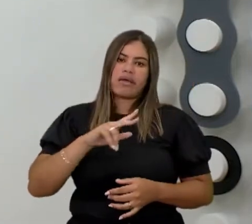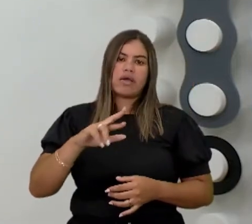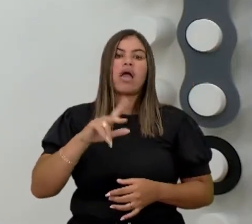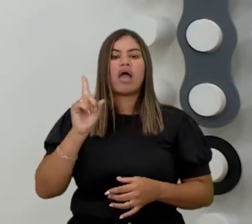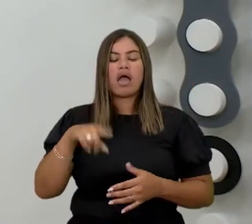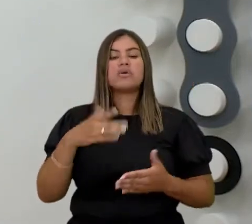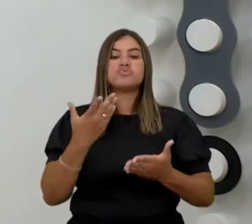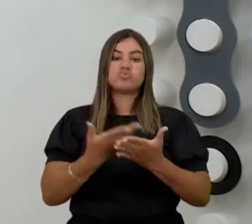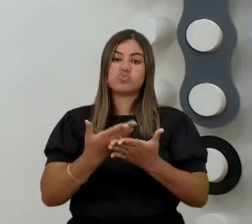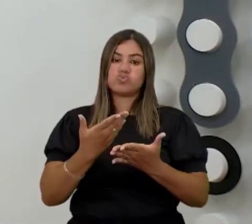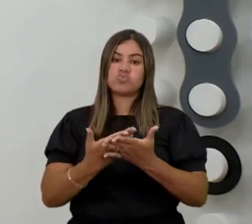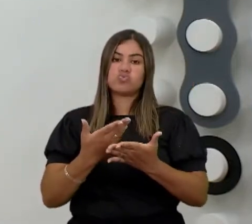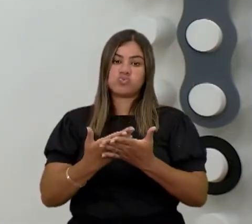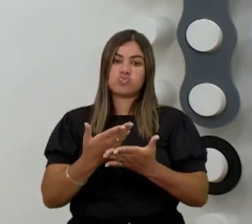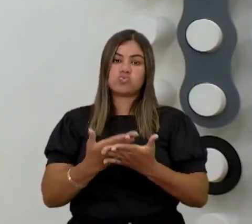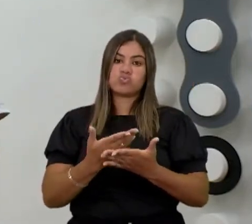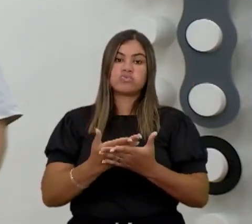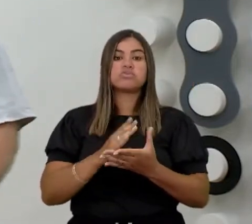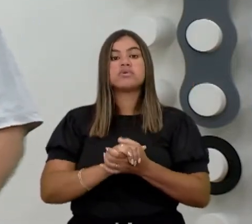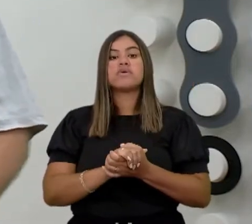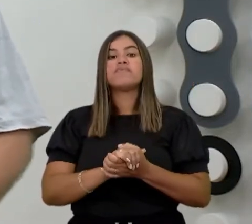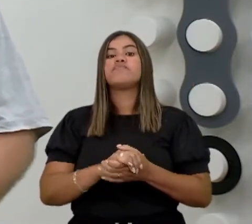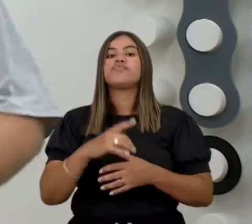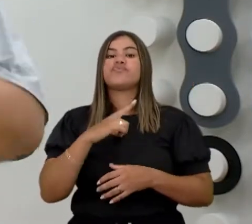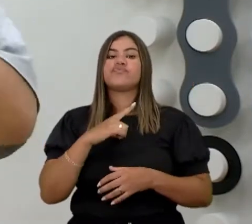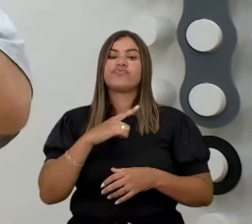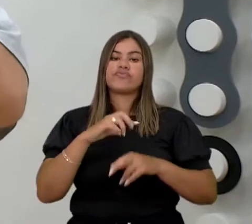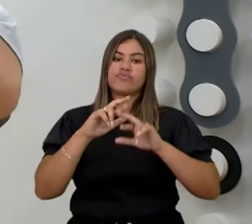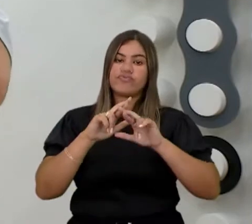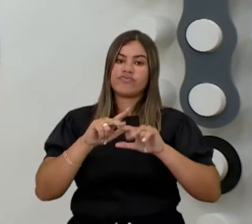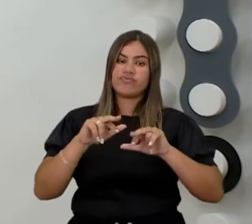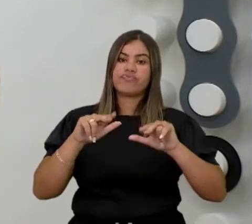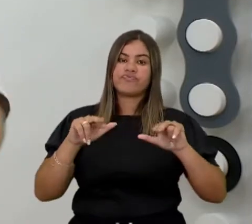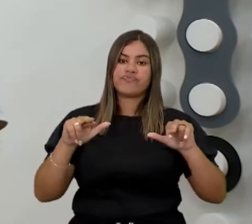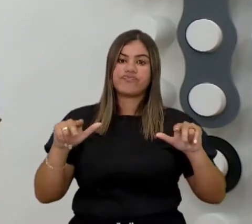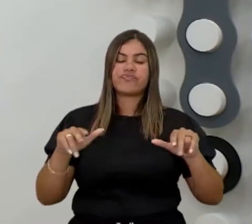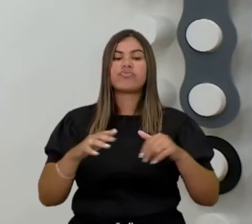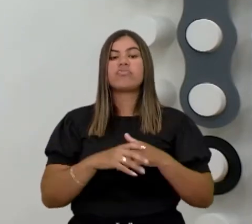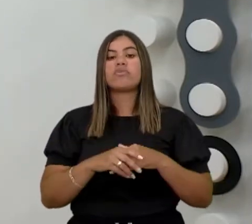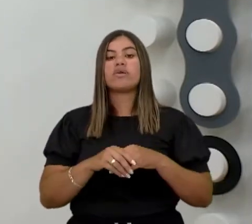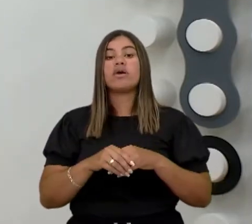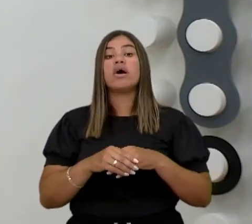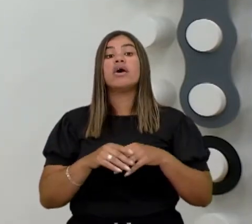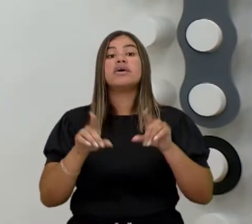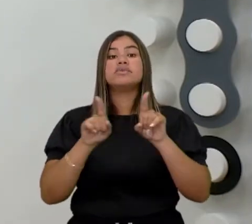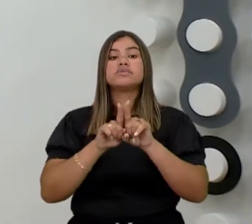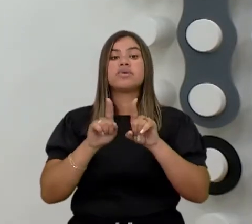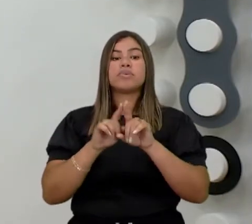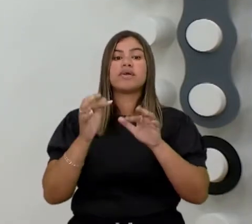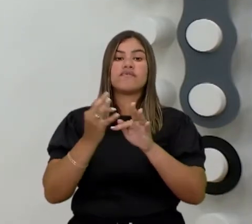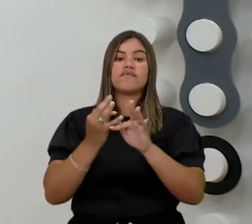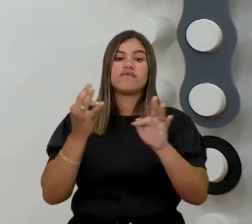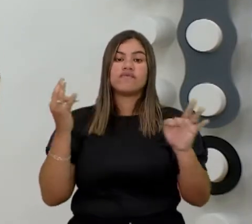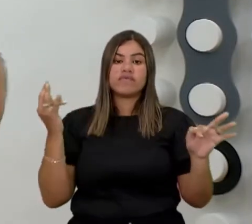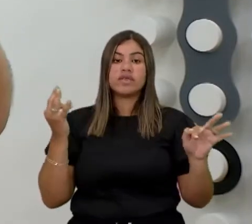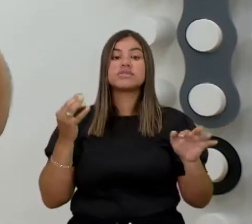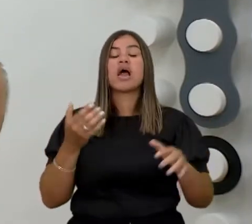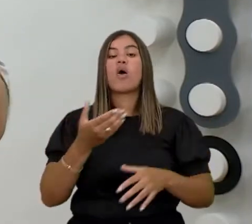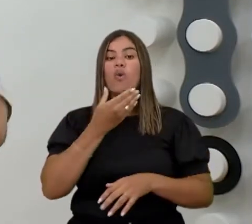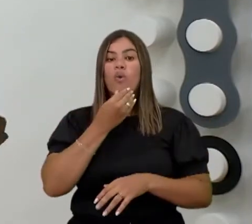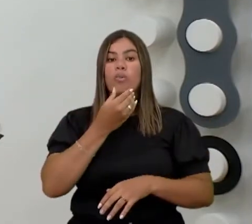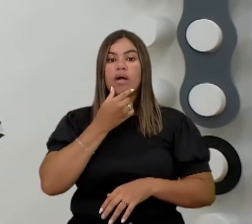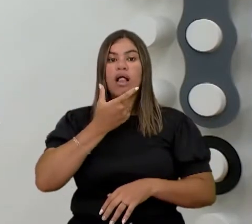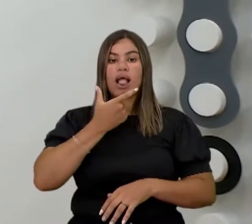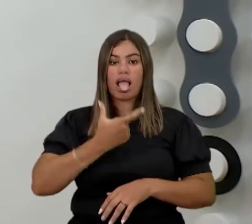estudos feitos, né? Então você tem lá estudos de diversos cientistas, tem o envolvimento aí da física de Einstein, diversas